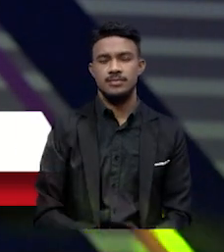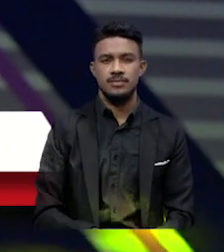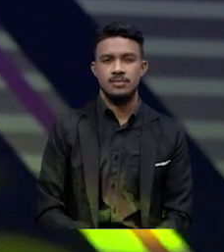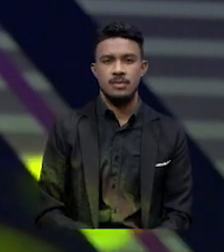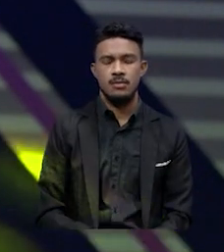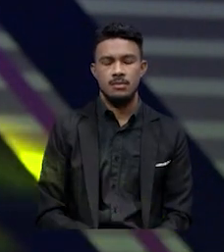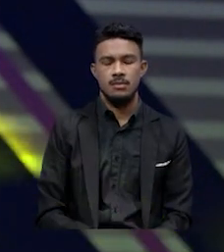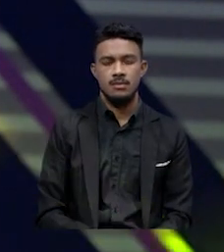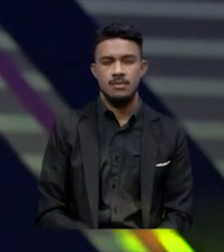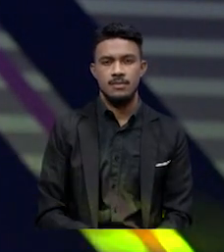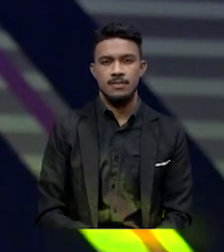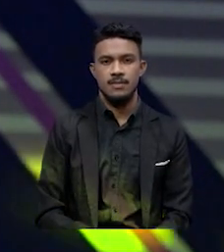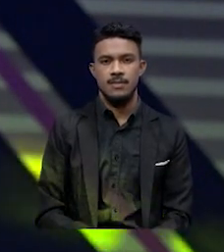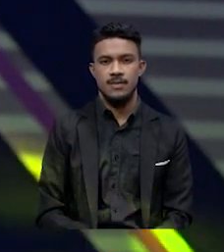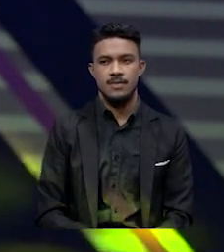E a